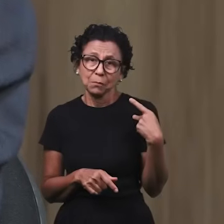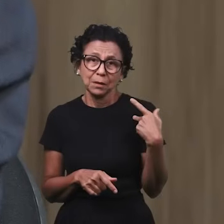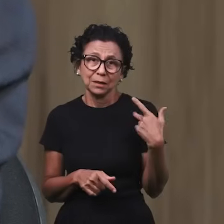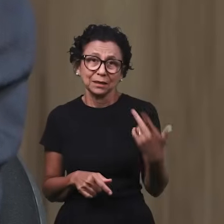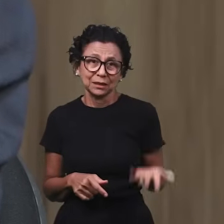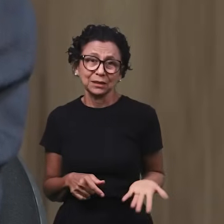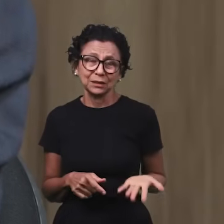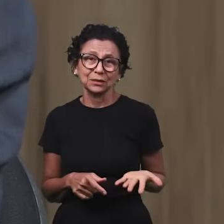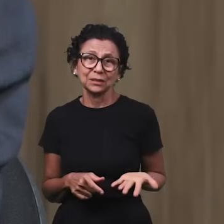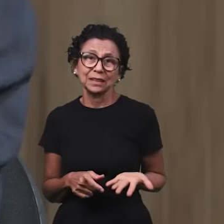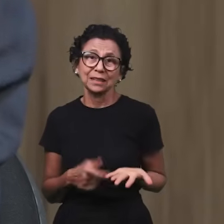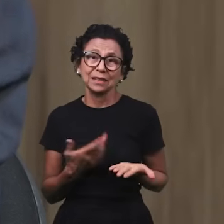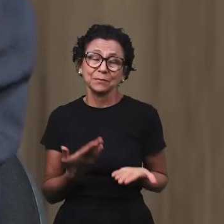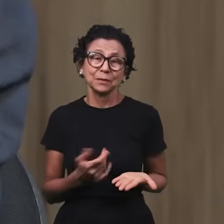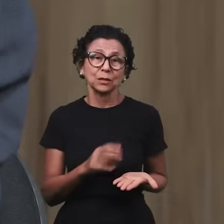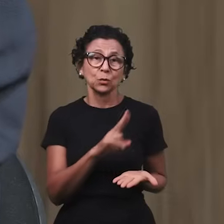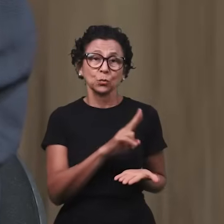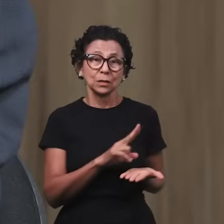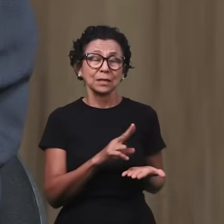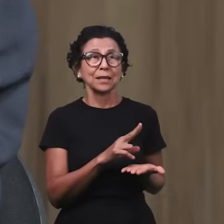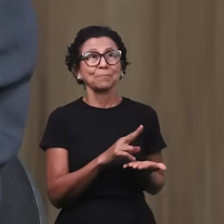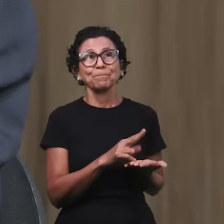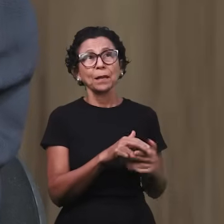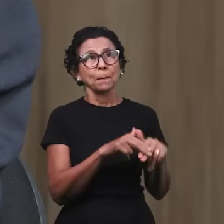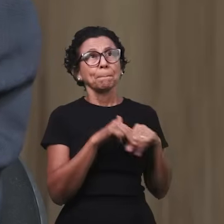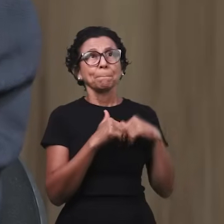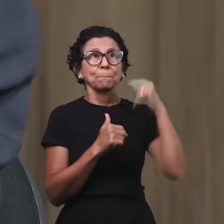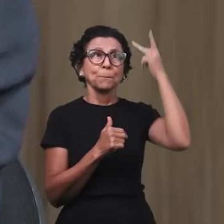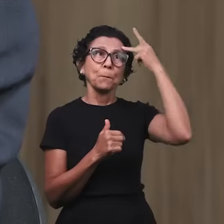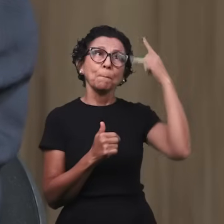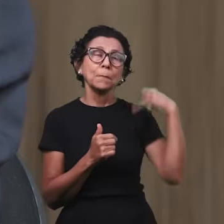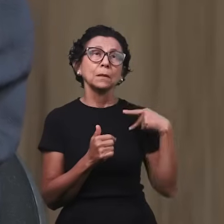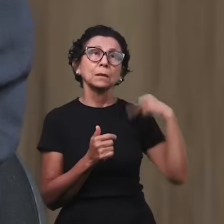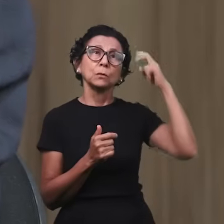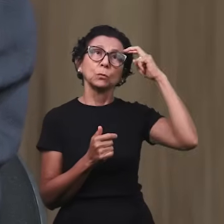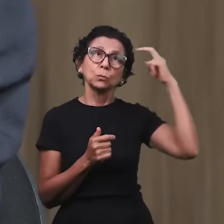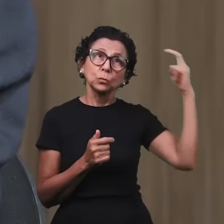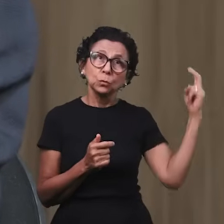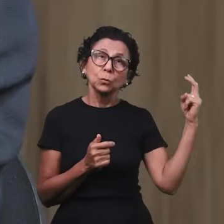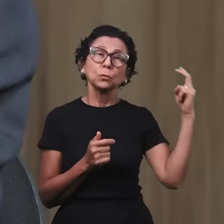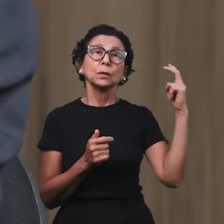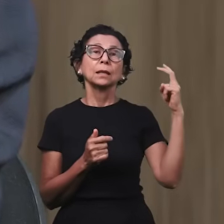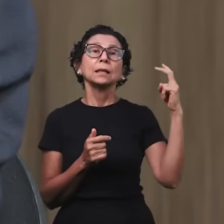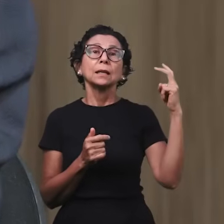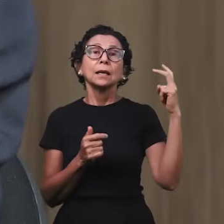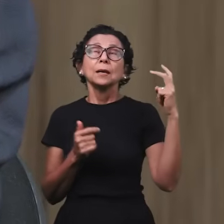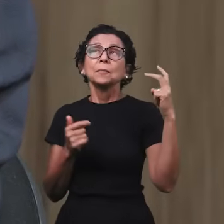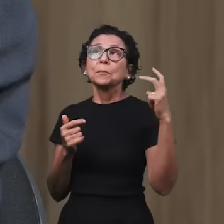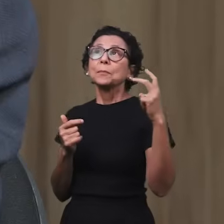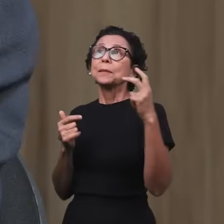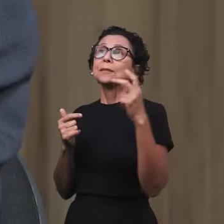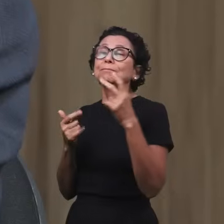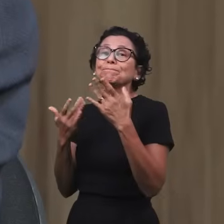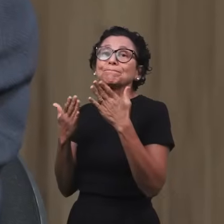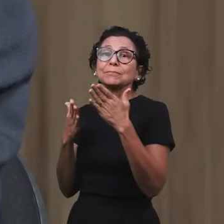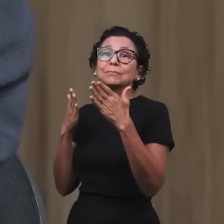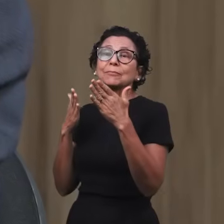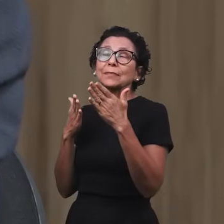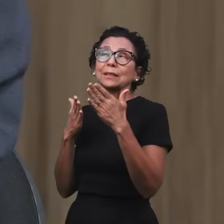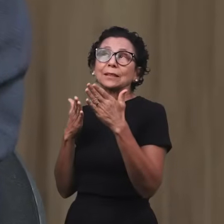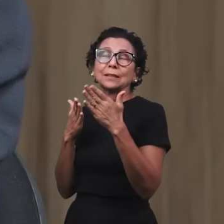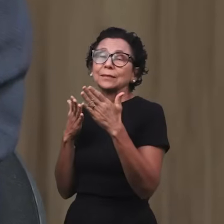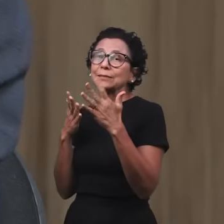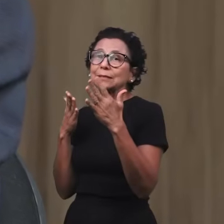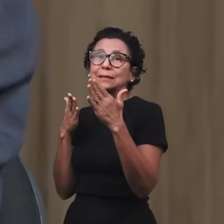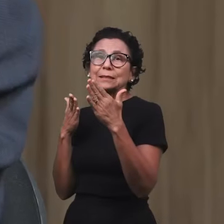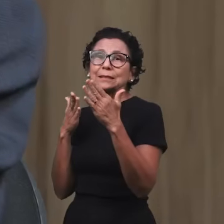a Deus através de recursos humanos, do saber, da cultura. Isso é algo que o cristianismo